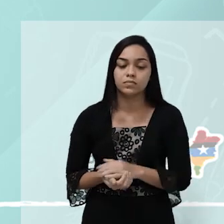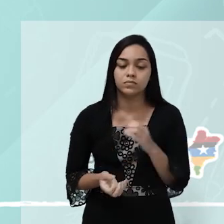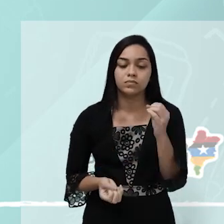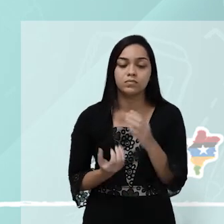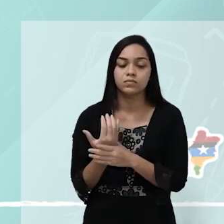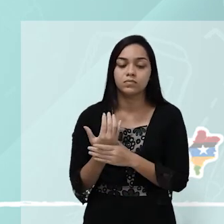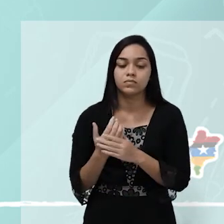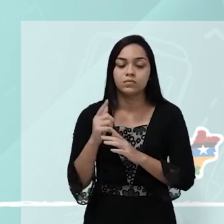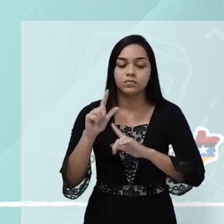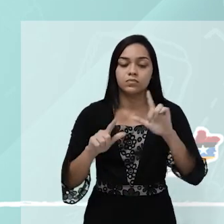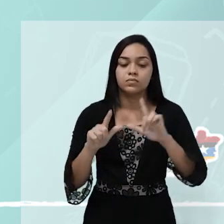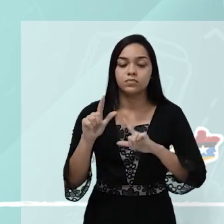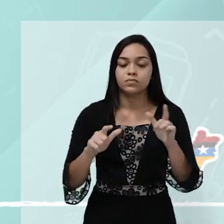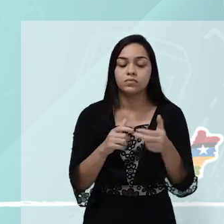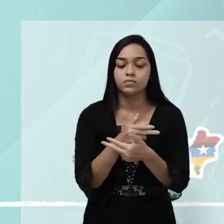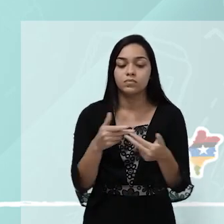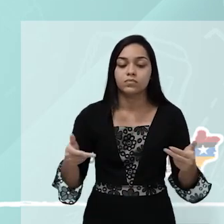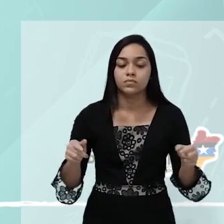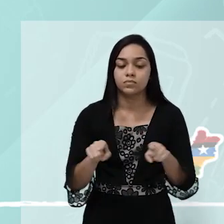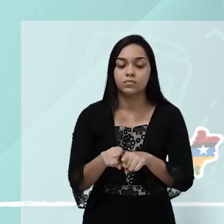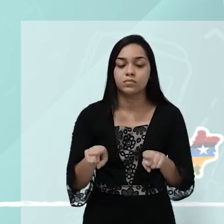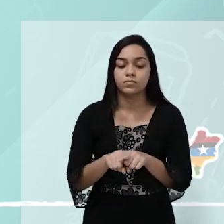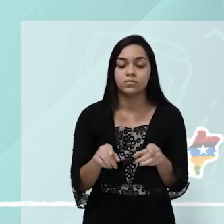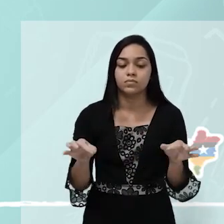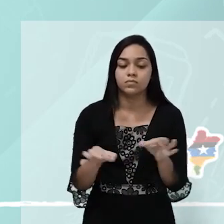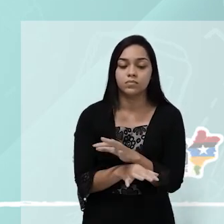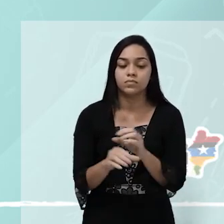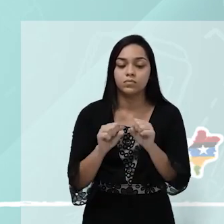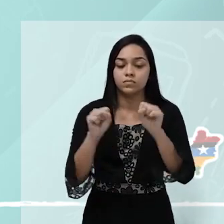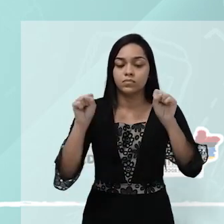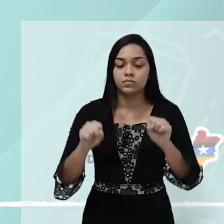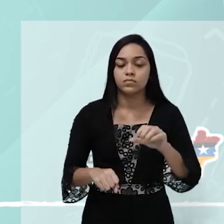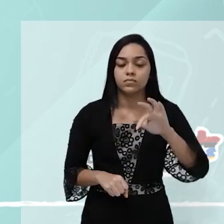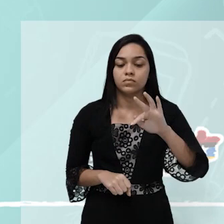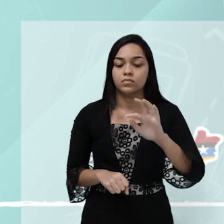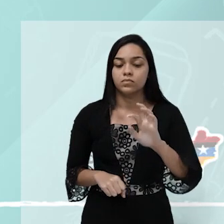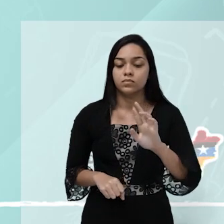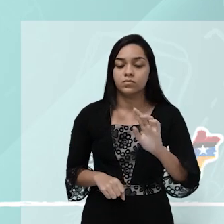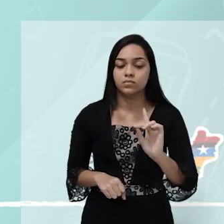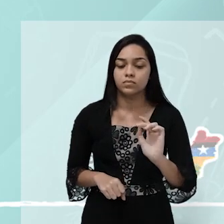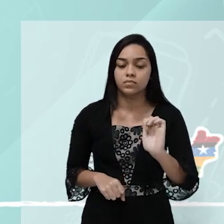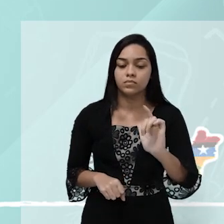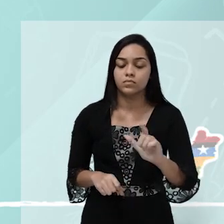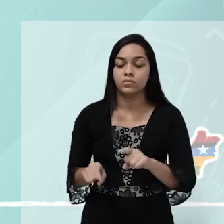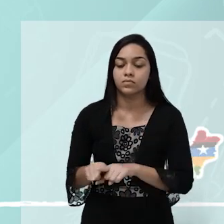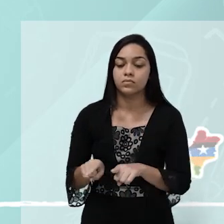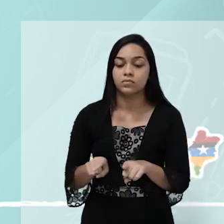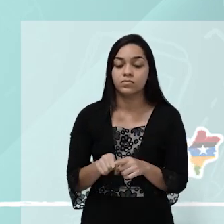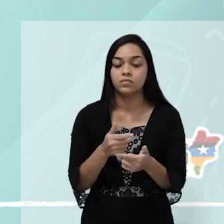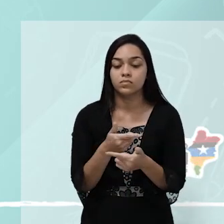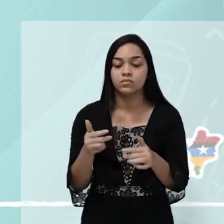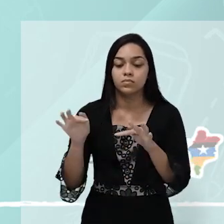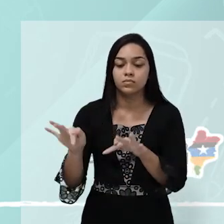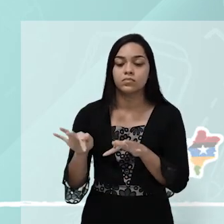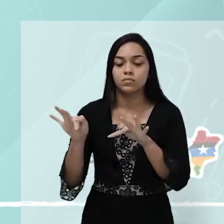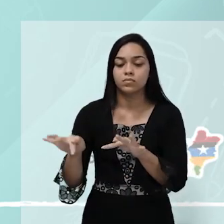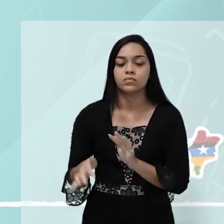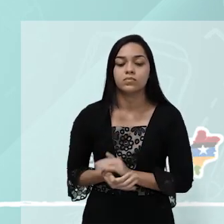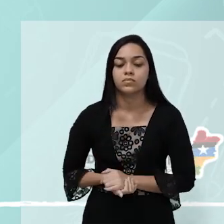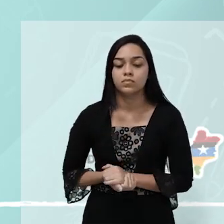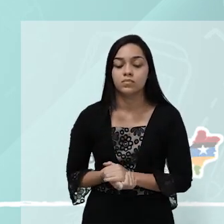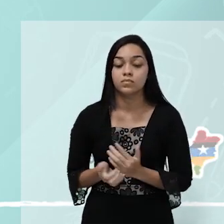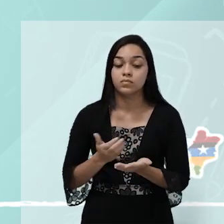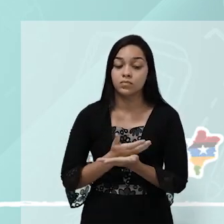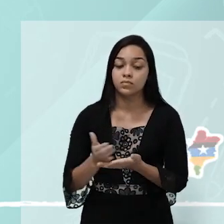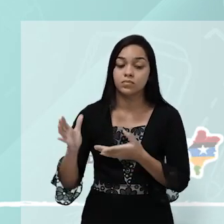protestante, a invenção da imprensa, o fim do sistema feudal, entre outros. A partir desse contexto, as pessoas